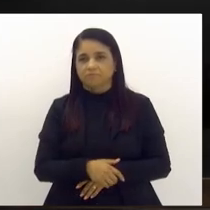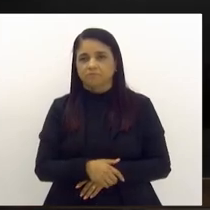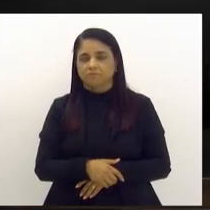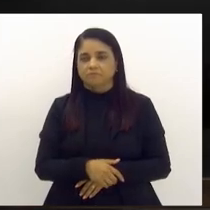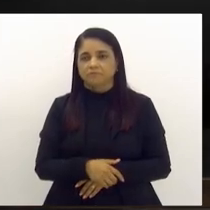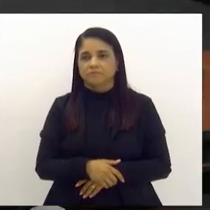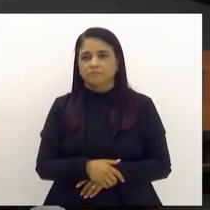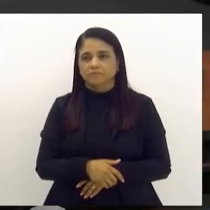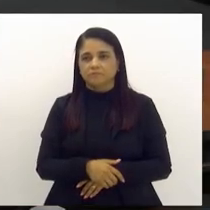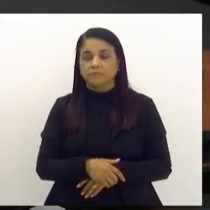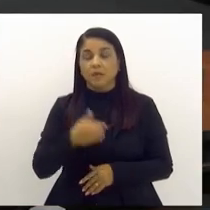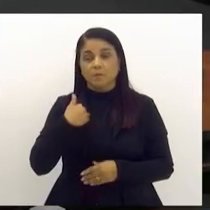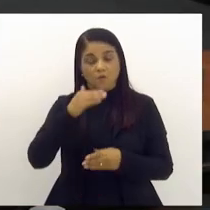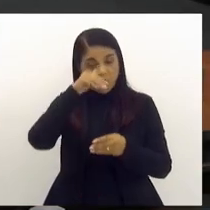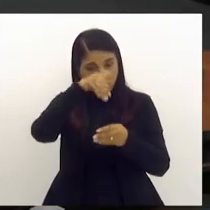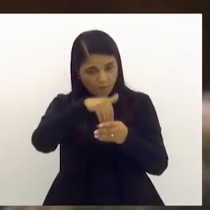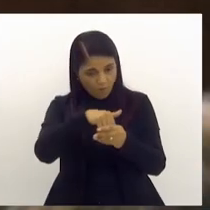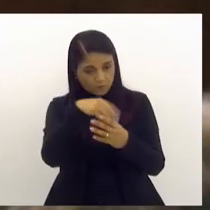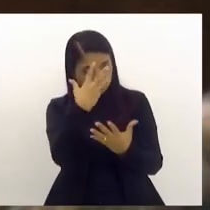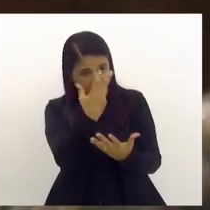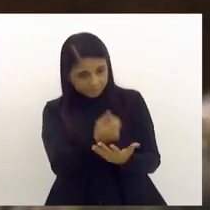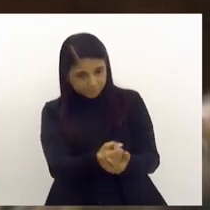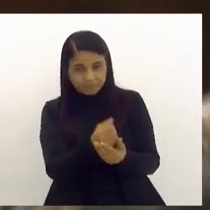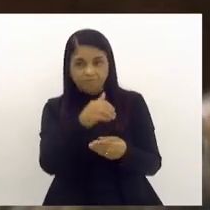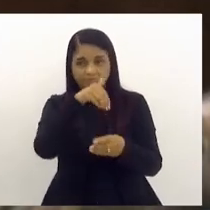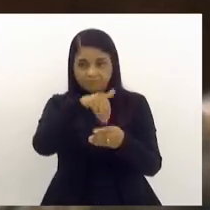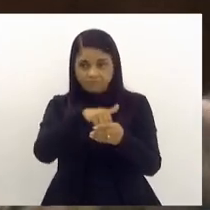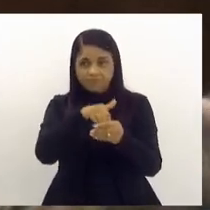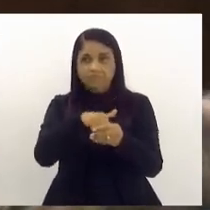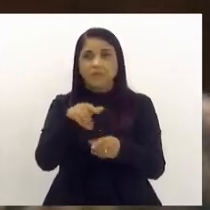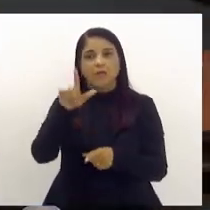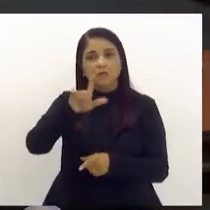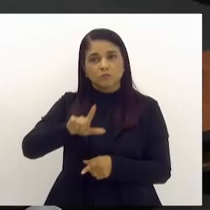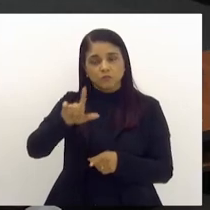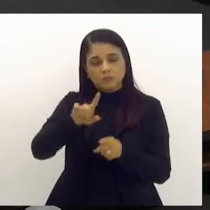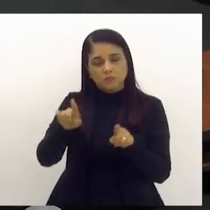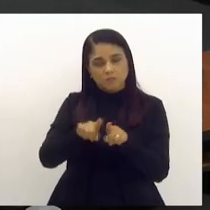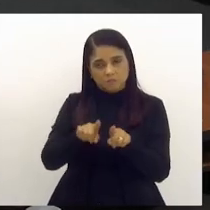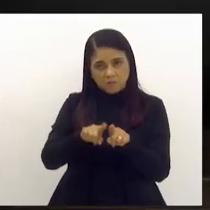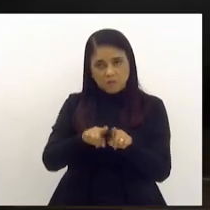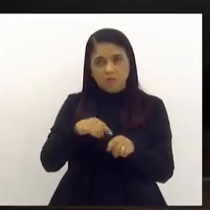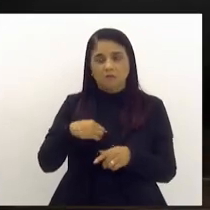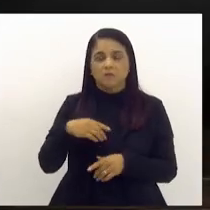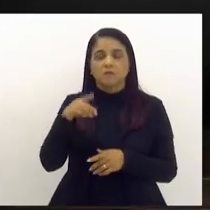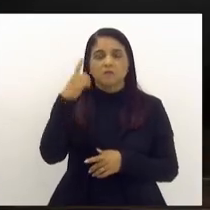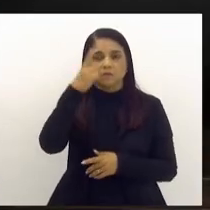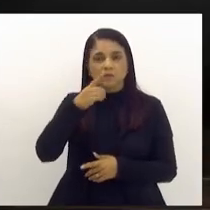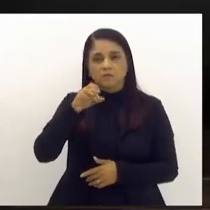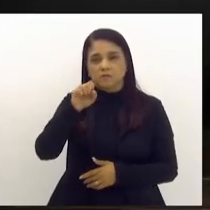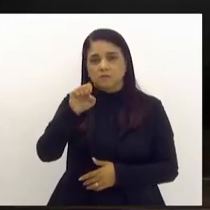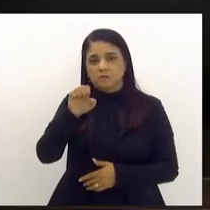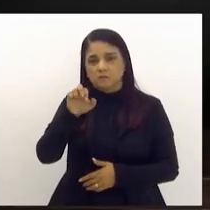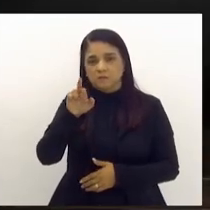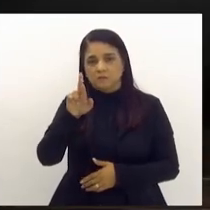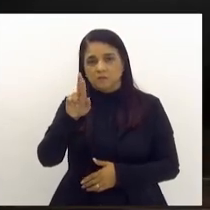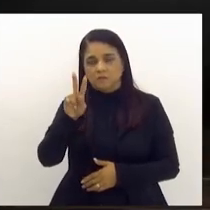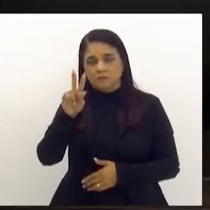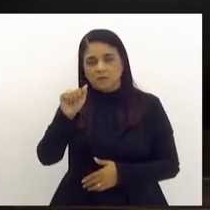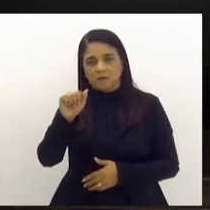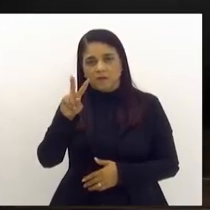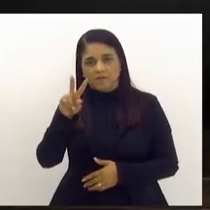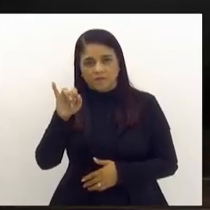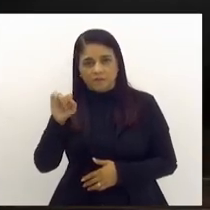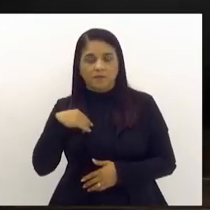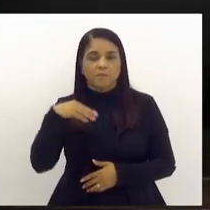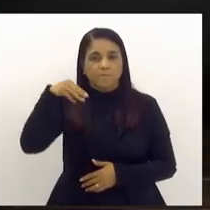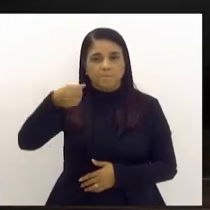Assinalando, senhor presidente, meu voto favorável da deputada Lucinha também. Lucinha, deputado Luiz Paulo, deputado Serafini, deputada Dani Monteiro, deputada Marta Rocha,